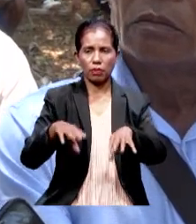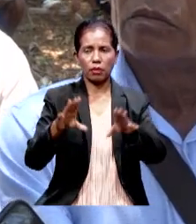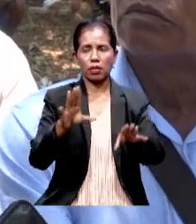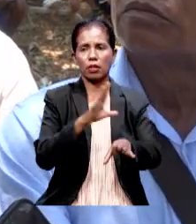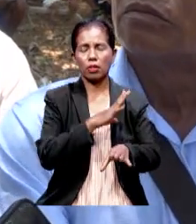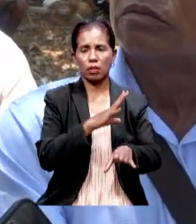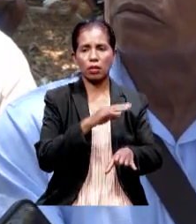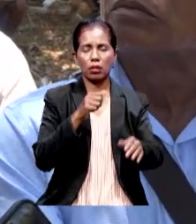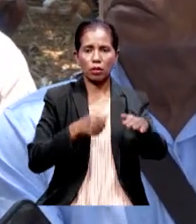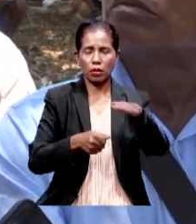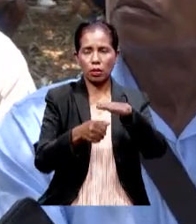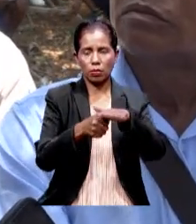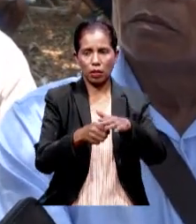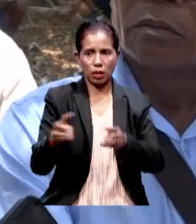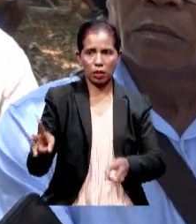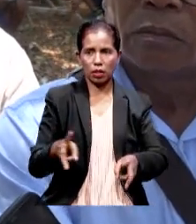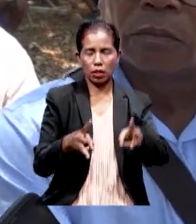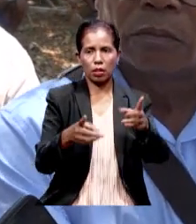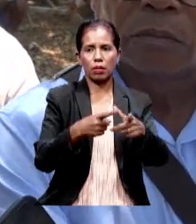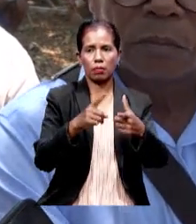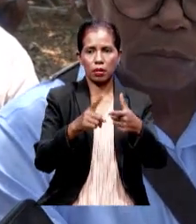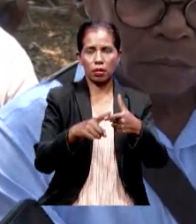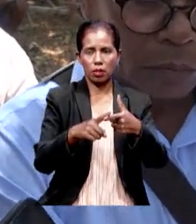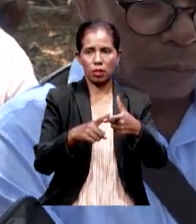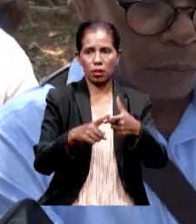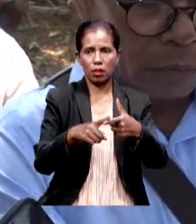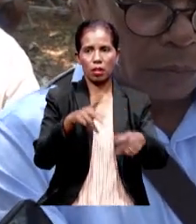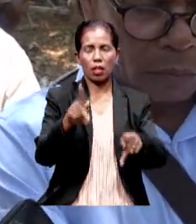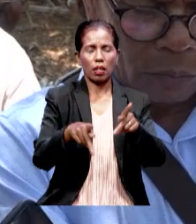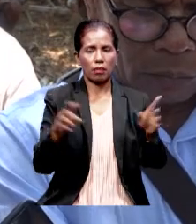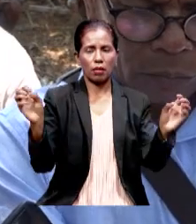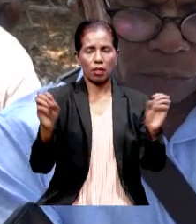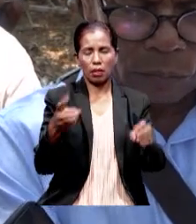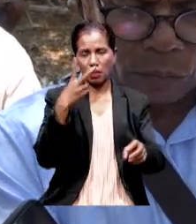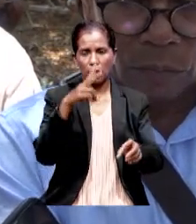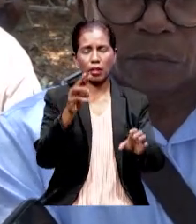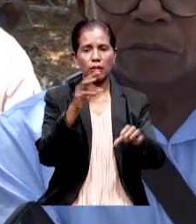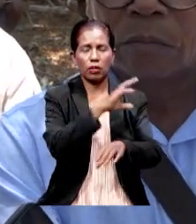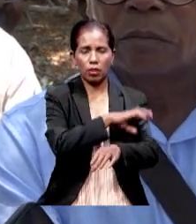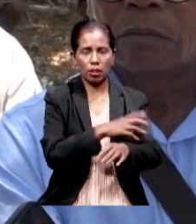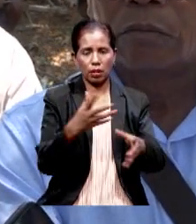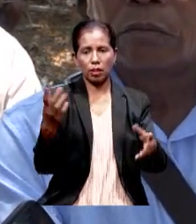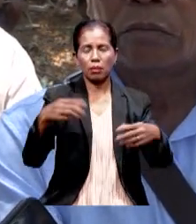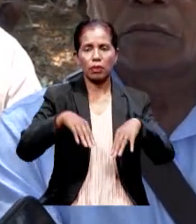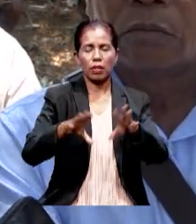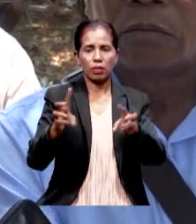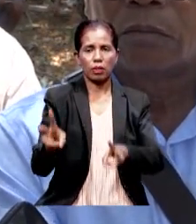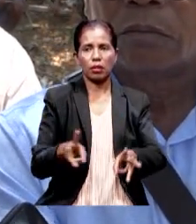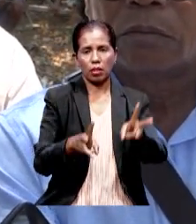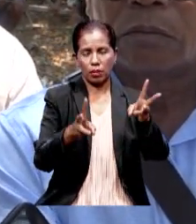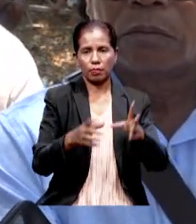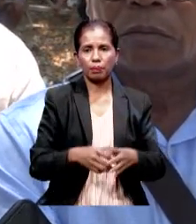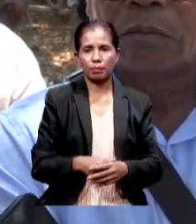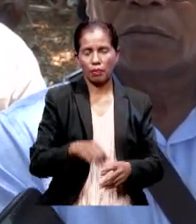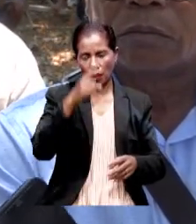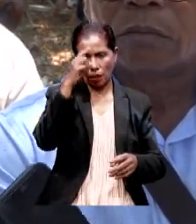kele estrada leet sir ne. Quando ema laiha na zestang mercado sir laiha sir mai hoto estrada lara. Tama nema ka